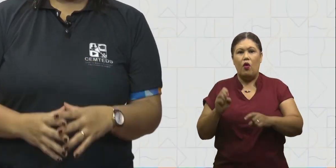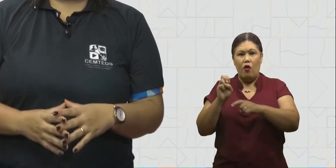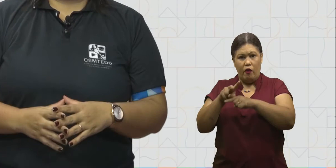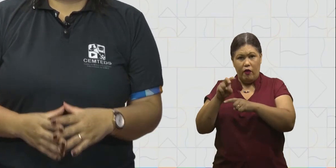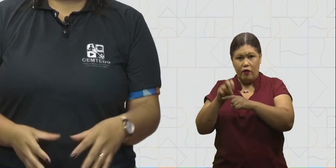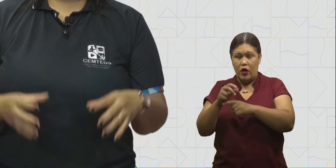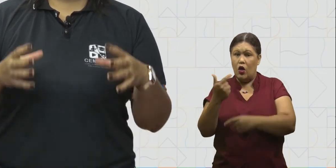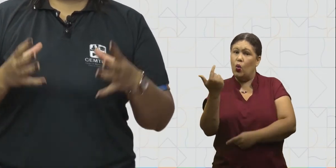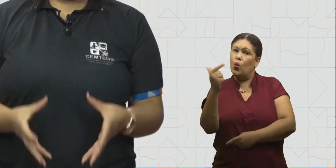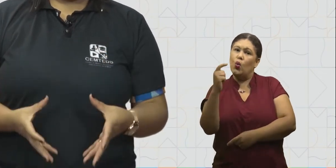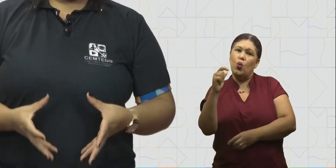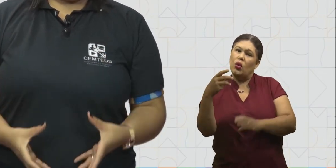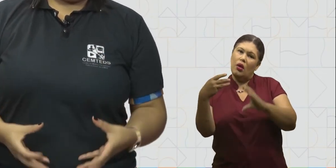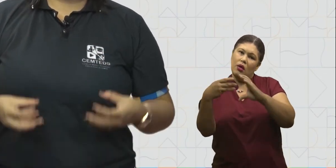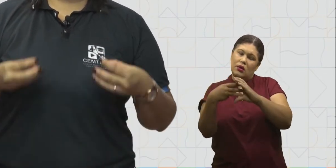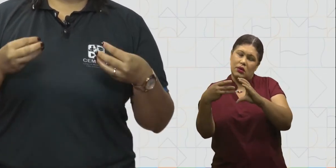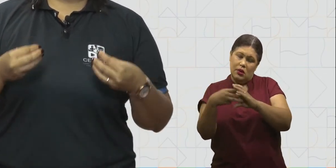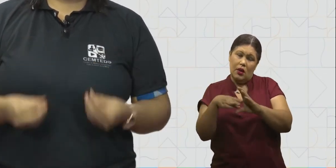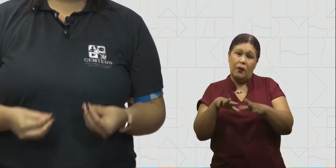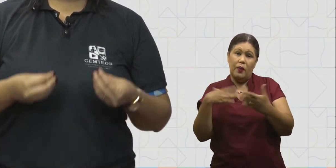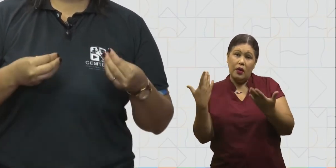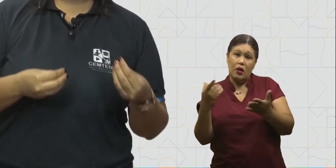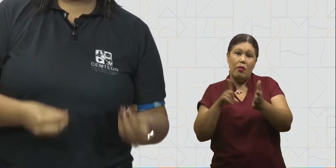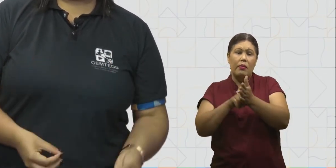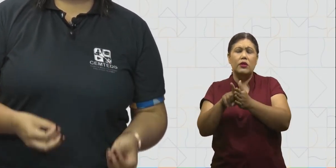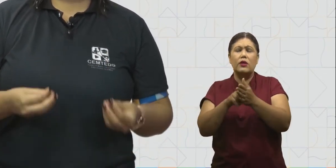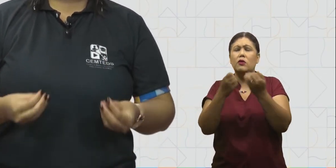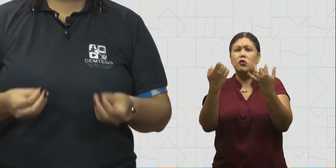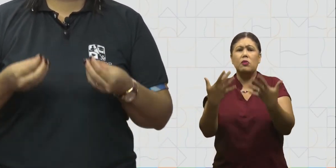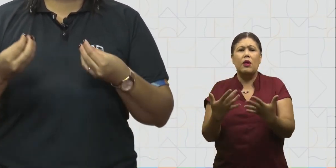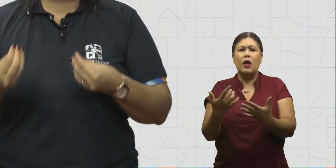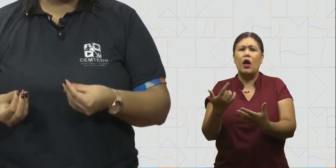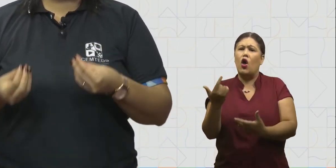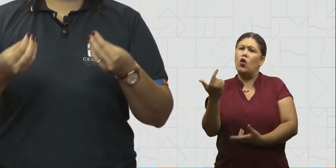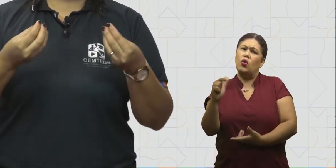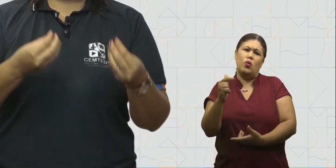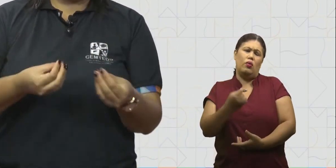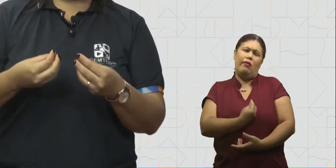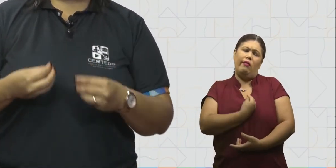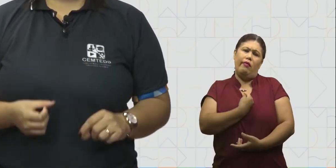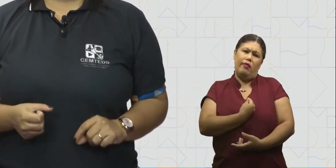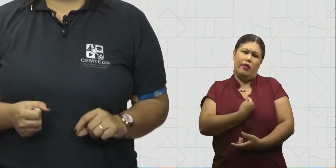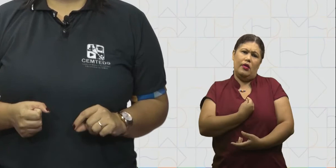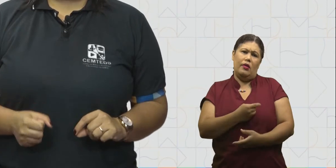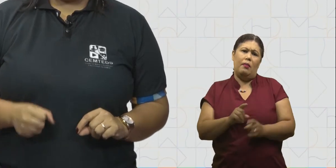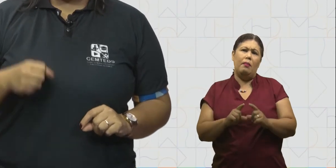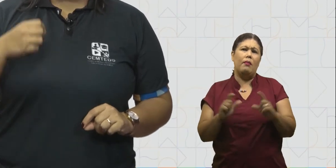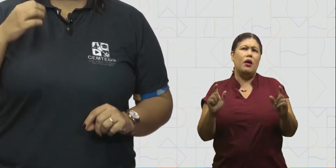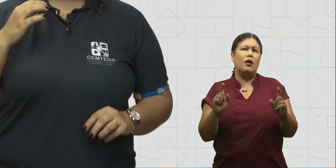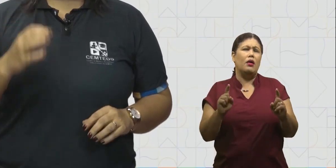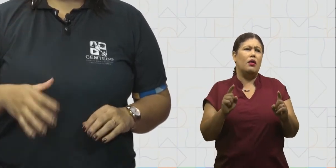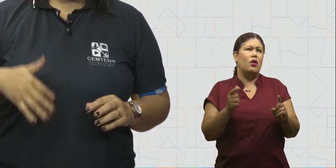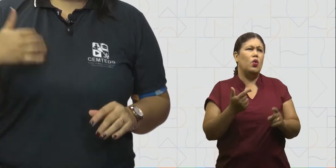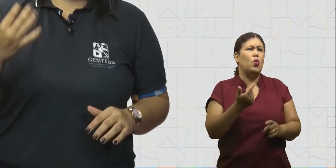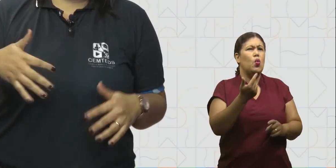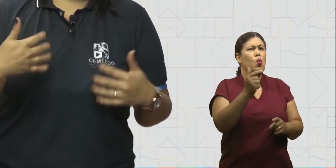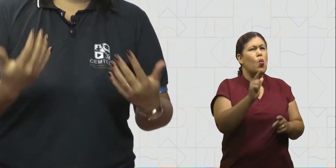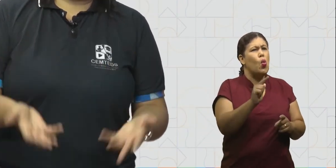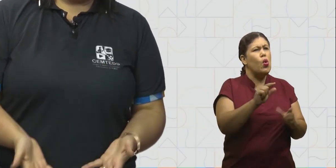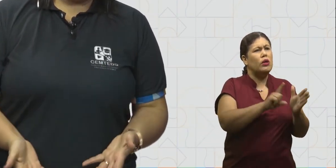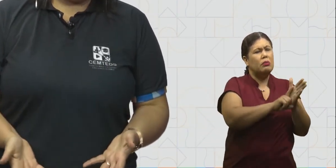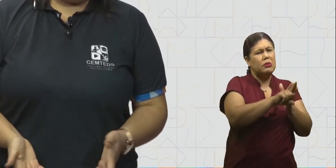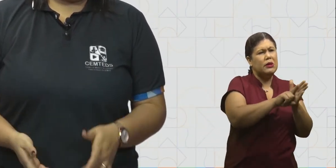possuem células, sendo considerados por alguns pesquisadores como seres não vivos. Mas como